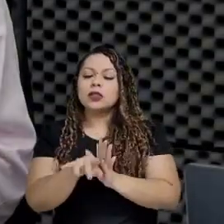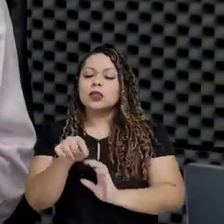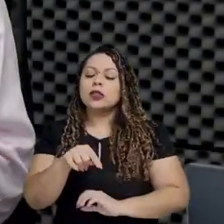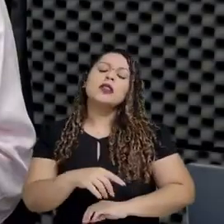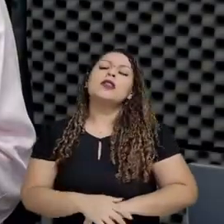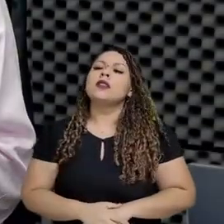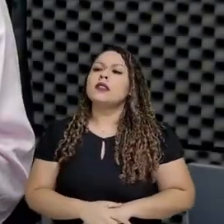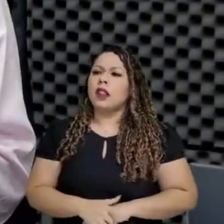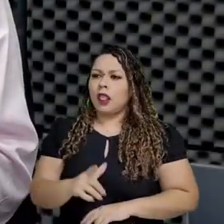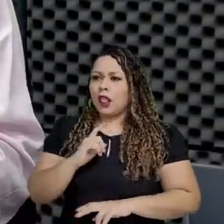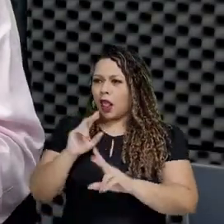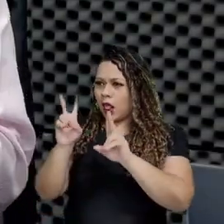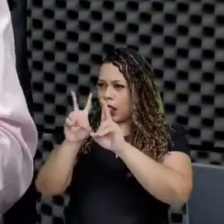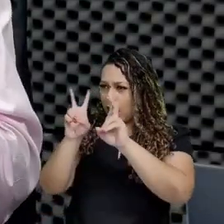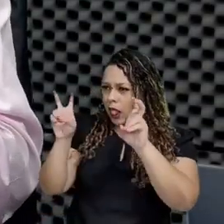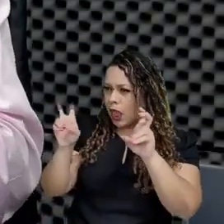assim: